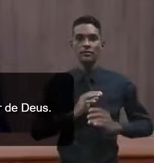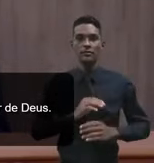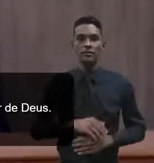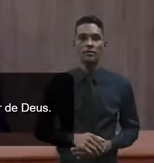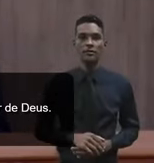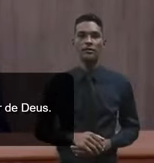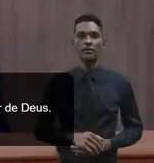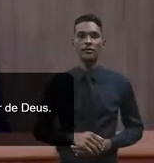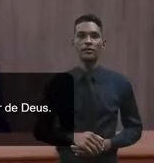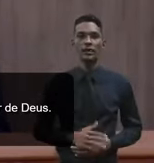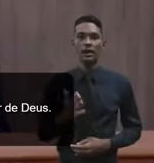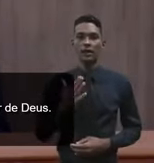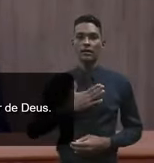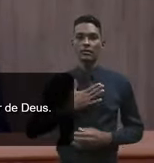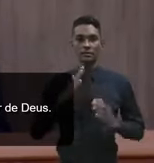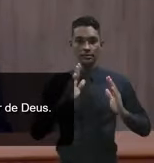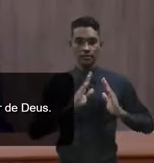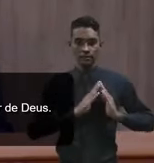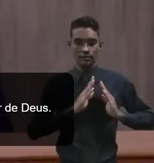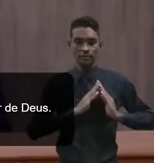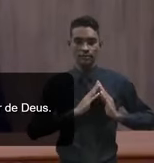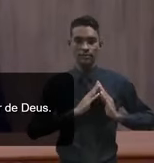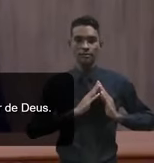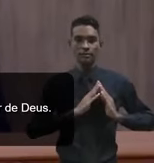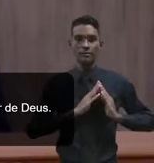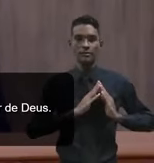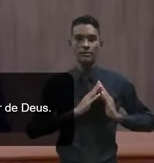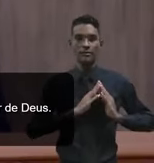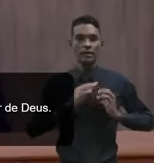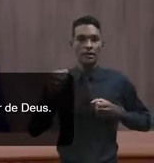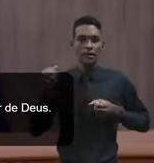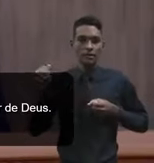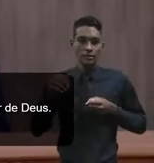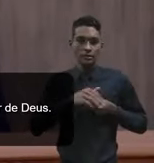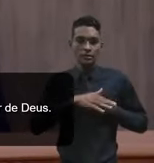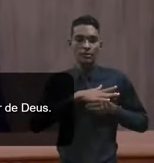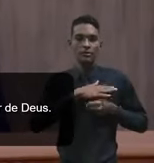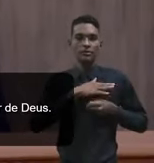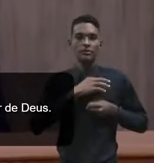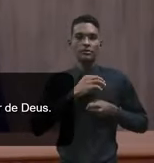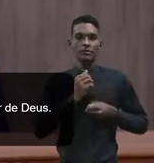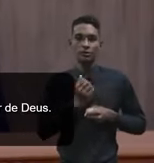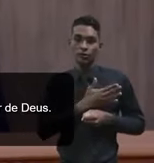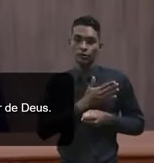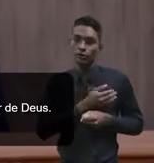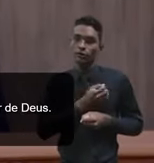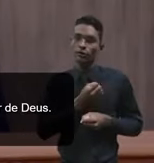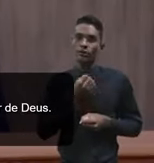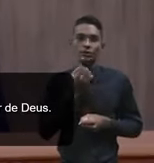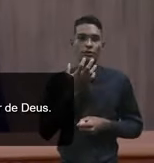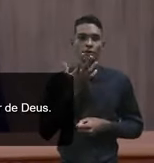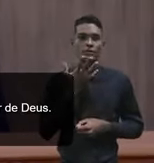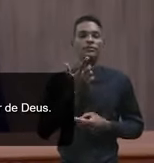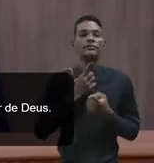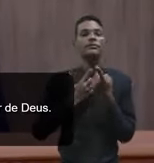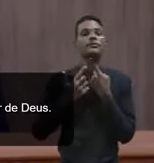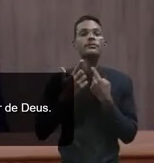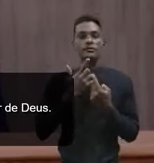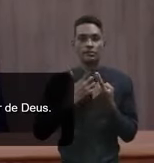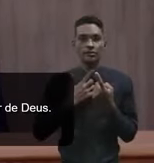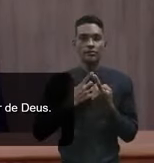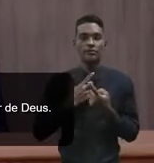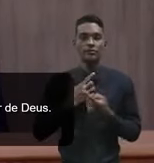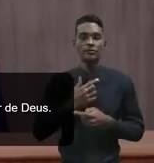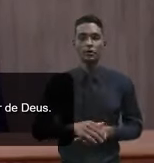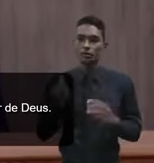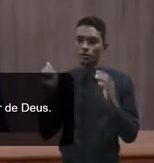tem boca, diga bem forte, a minha casa... Ela está cheia de bons sentimentos, de humildade,